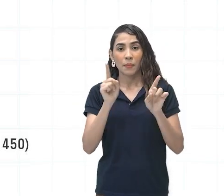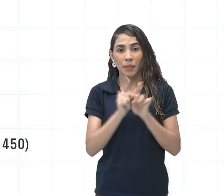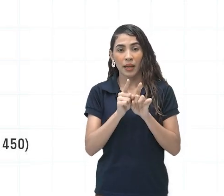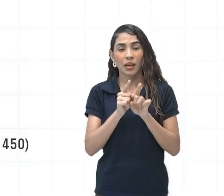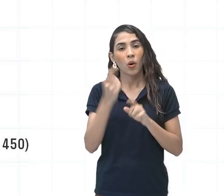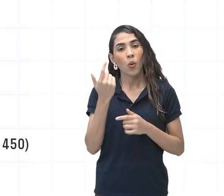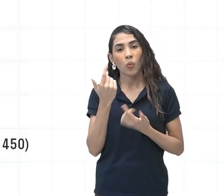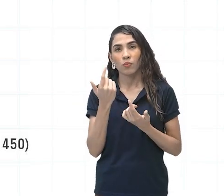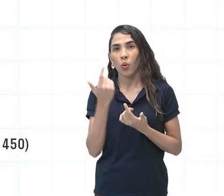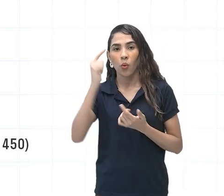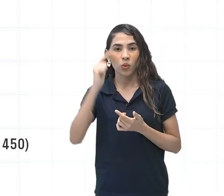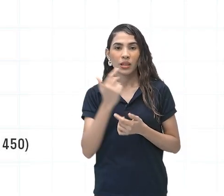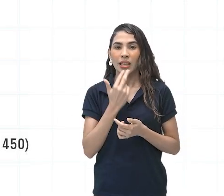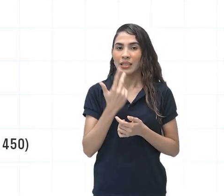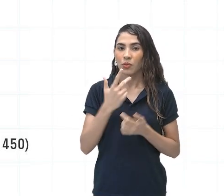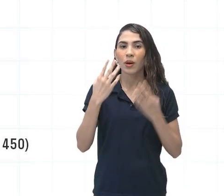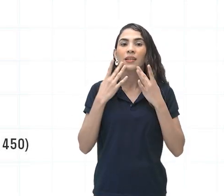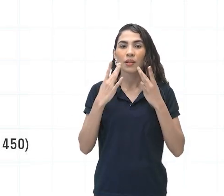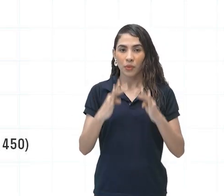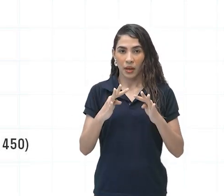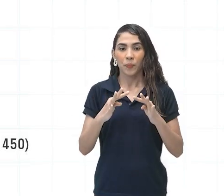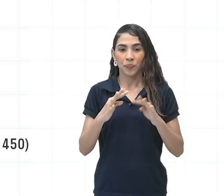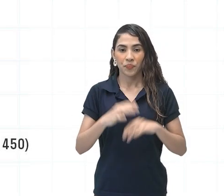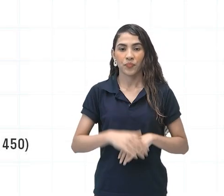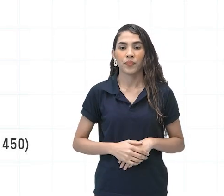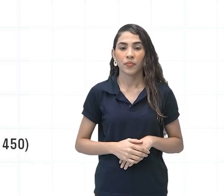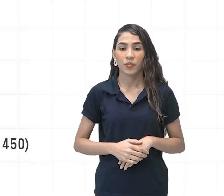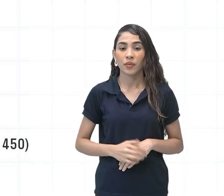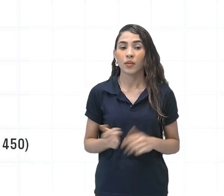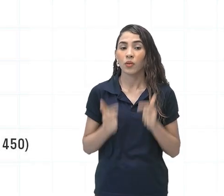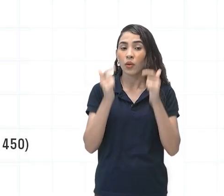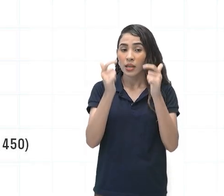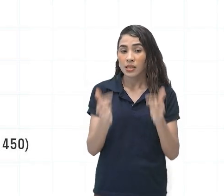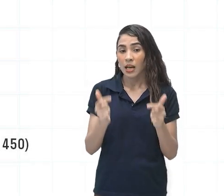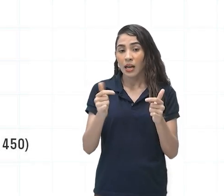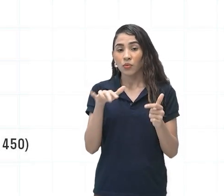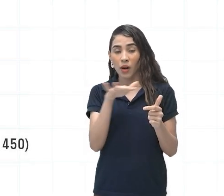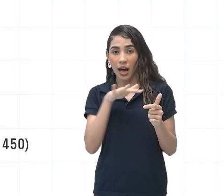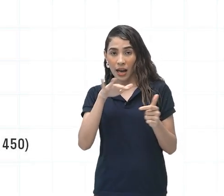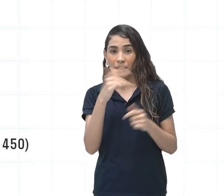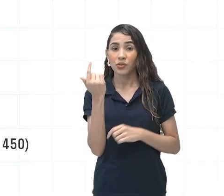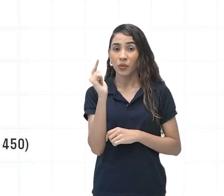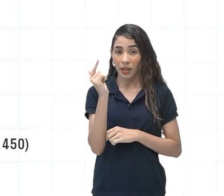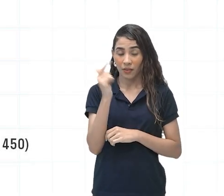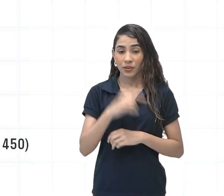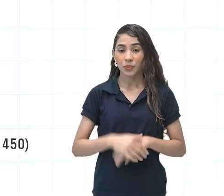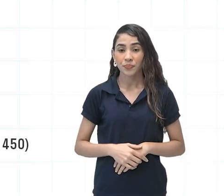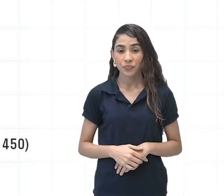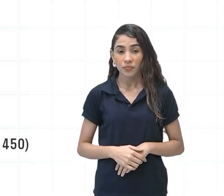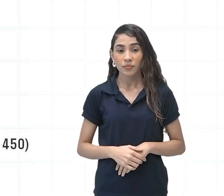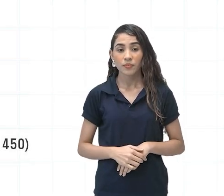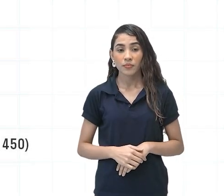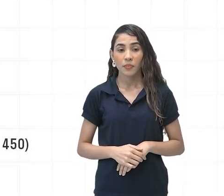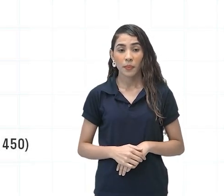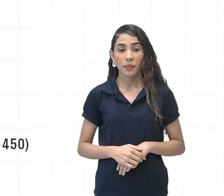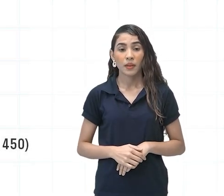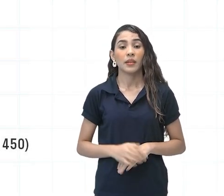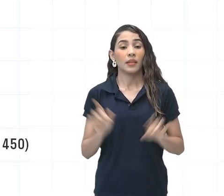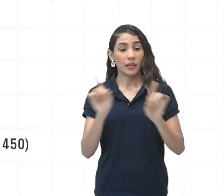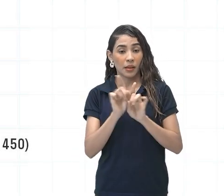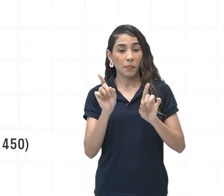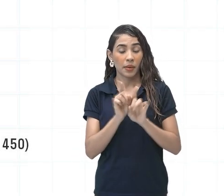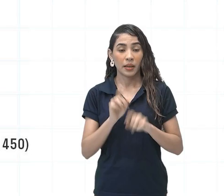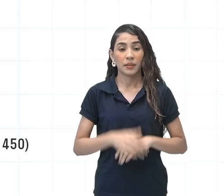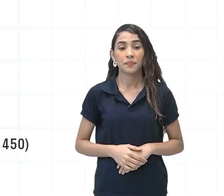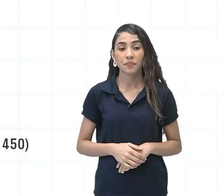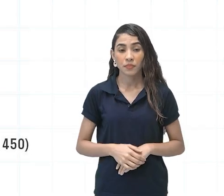língua natural, tá? Estão localizados em determinado espaço geográfico, tá? E,